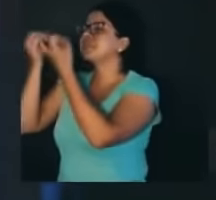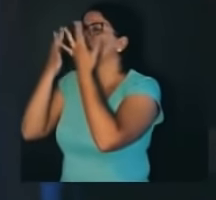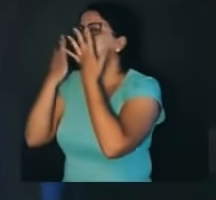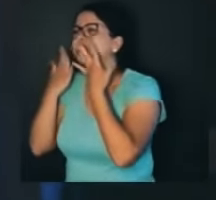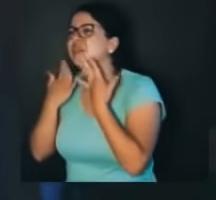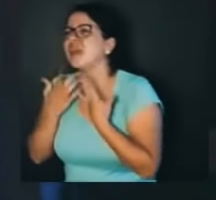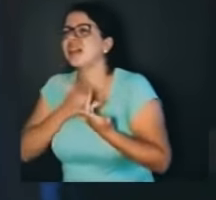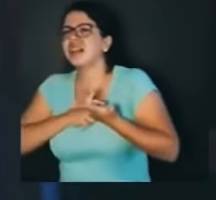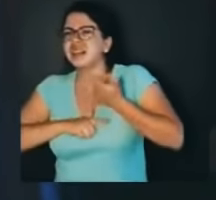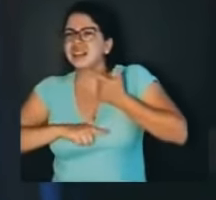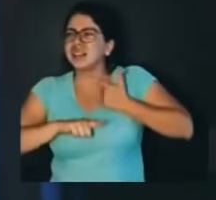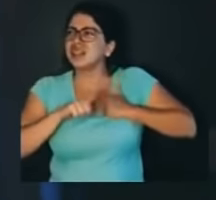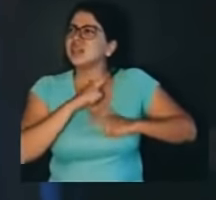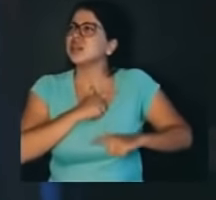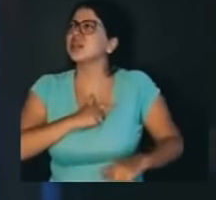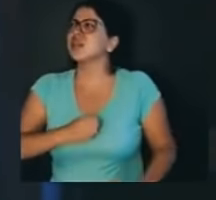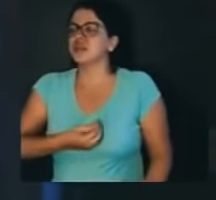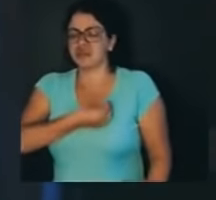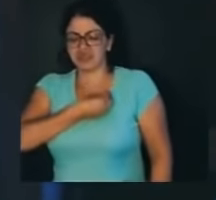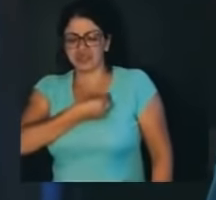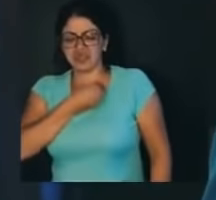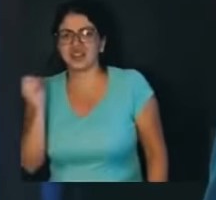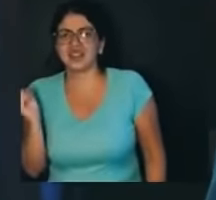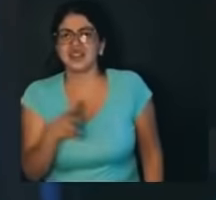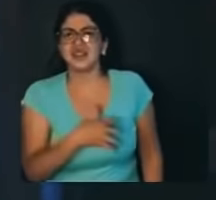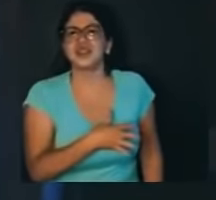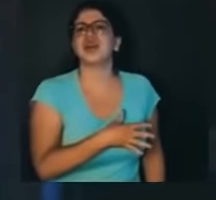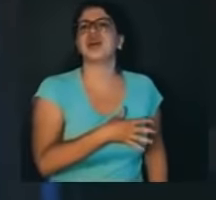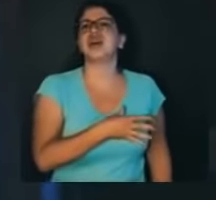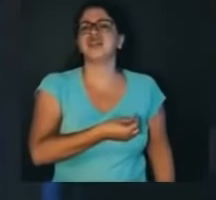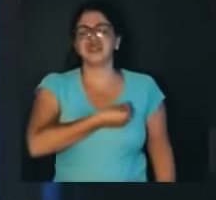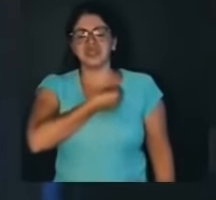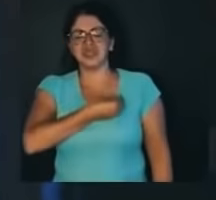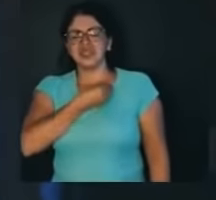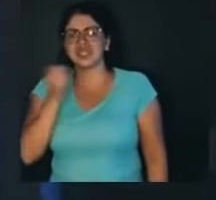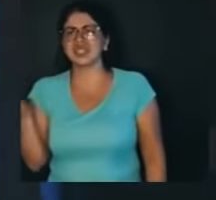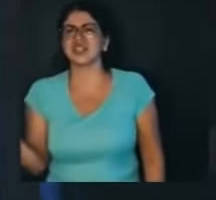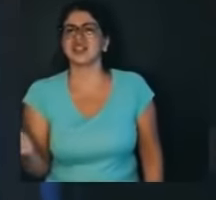vida, Senhor. Gera vida. Gera vida no nome de Cristo Jesus.